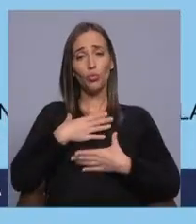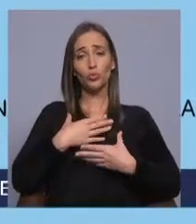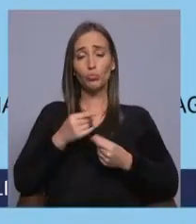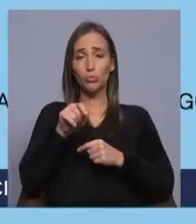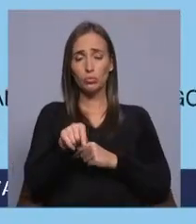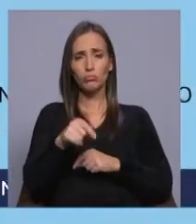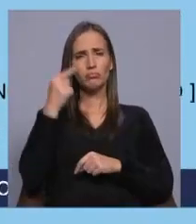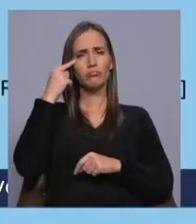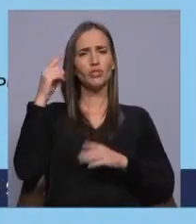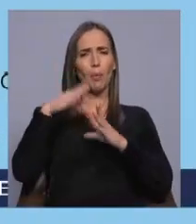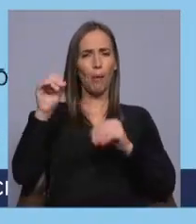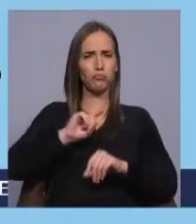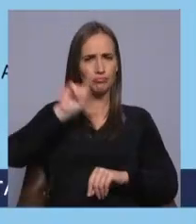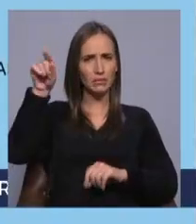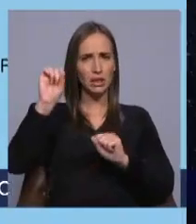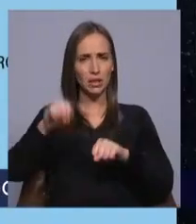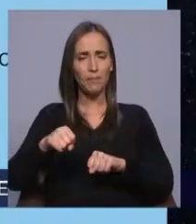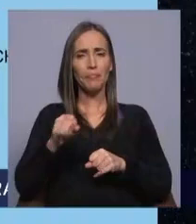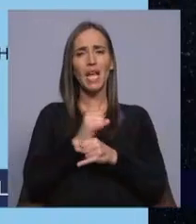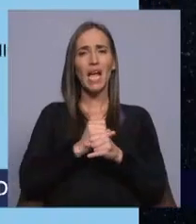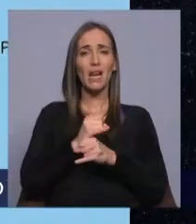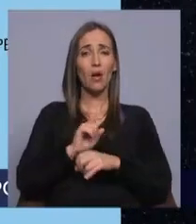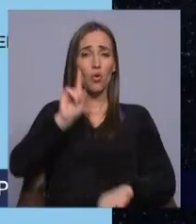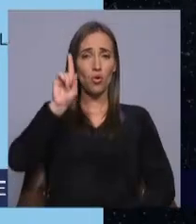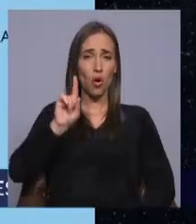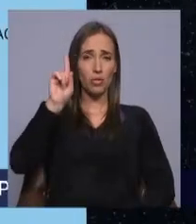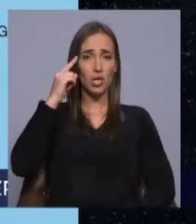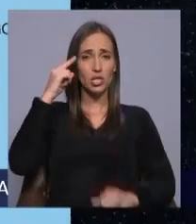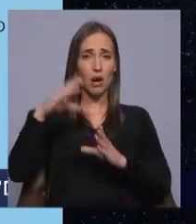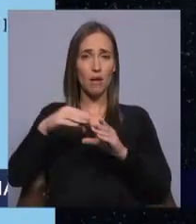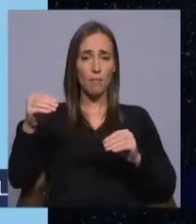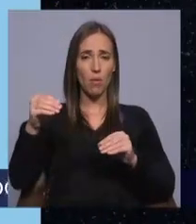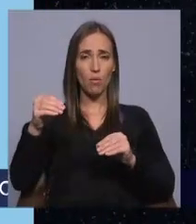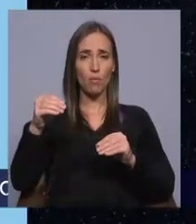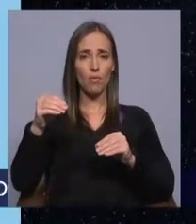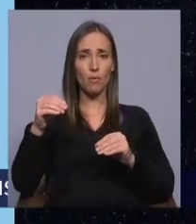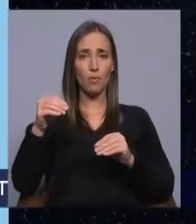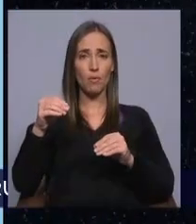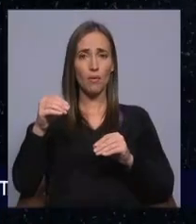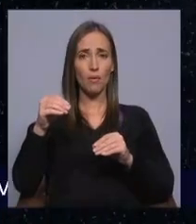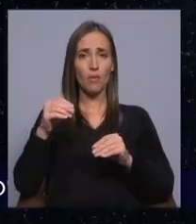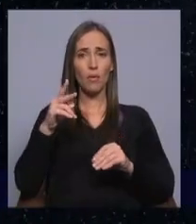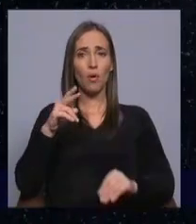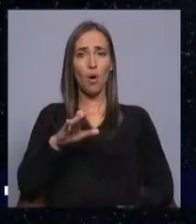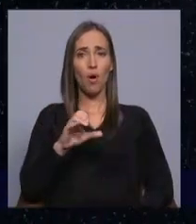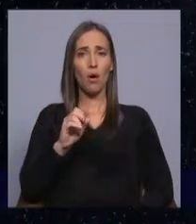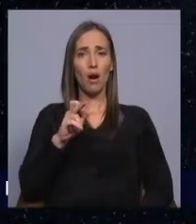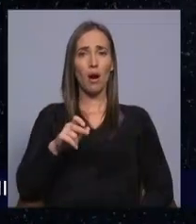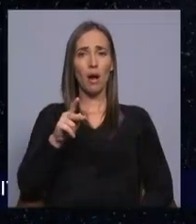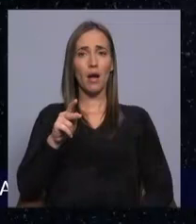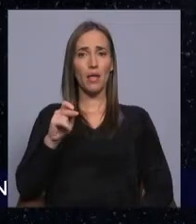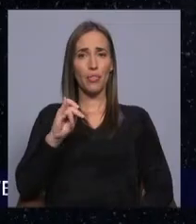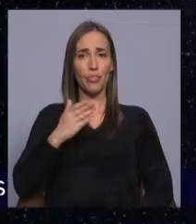até ao Japão, sim, à ilha mais a norte do Japão, Hokkaido, e, como tu disseste muito bem, para meados do